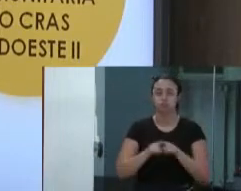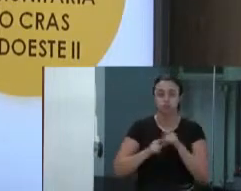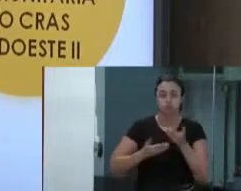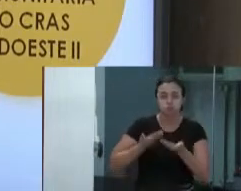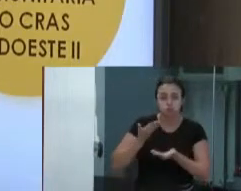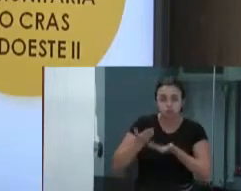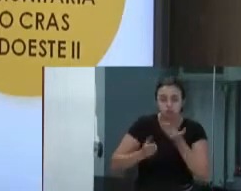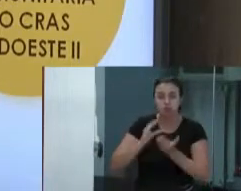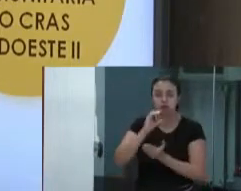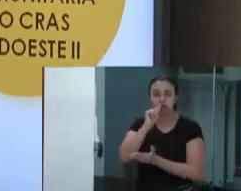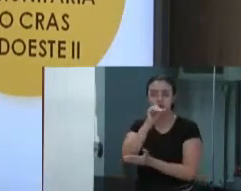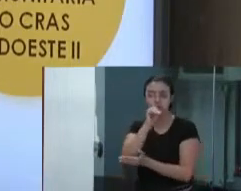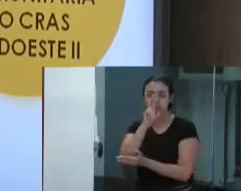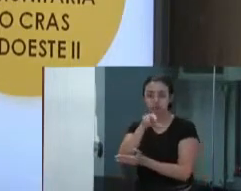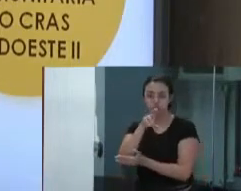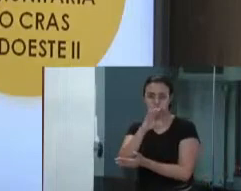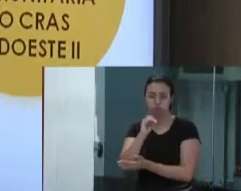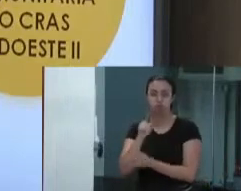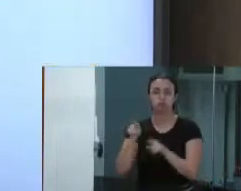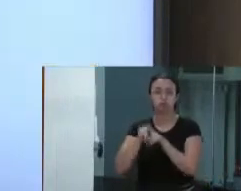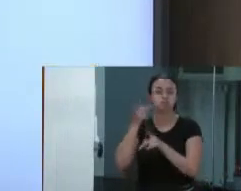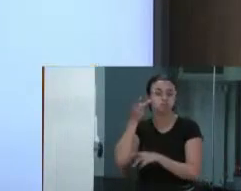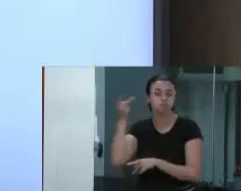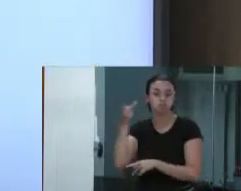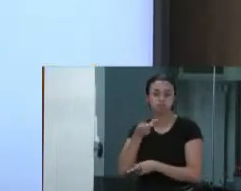atendimento, cadastro único, visitas, enfim.